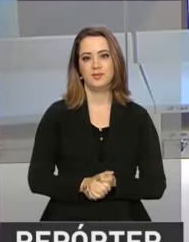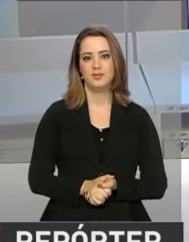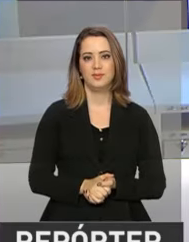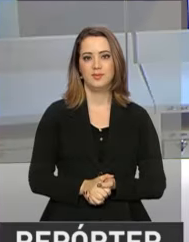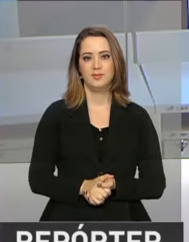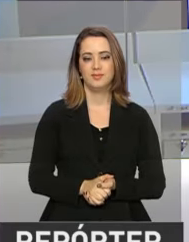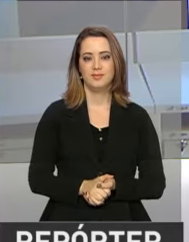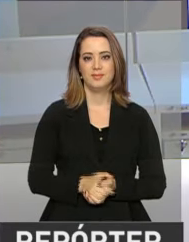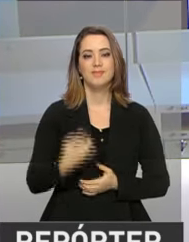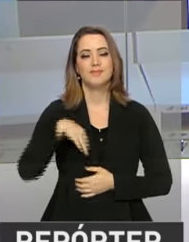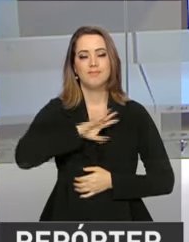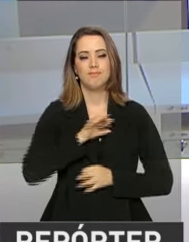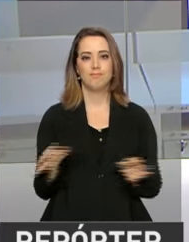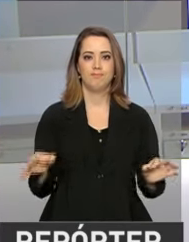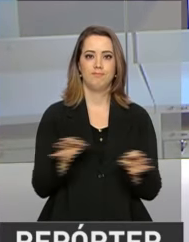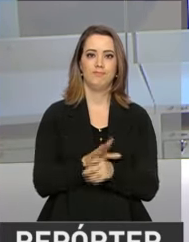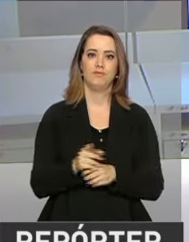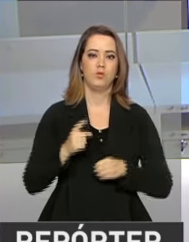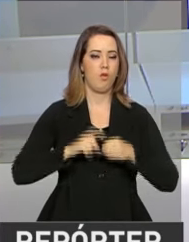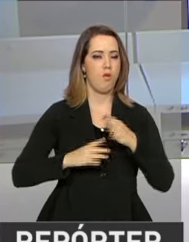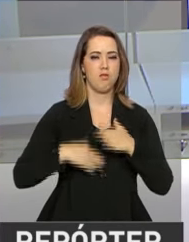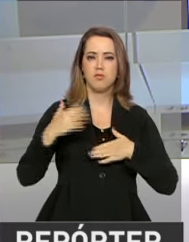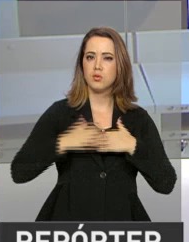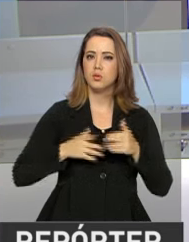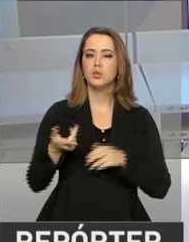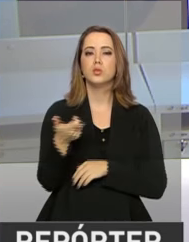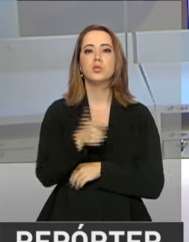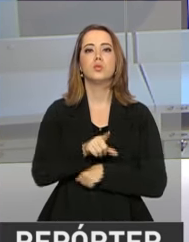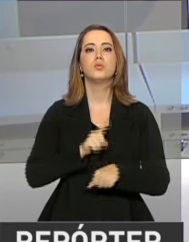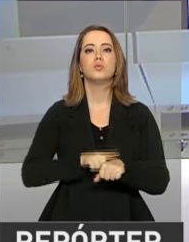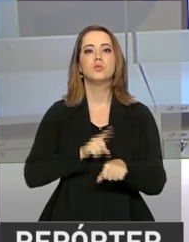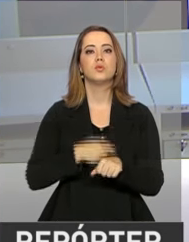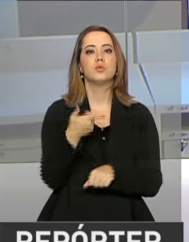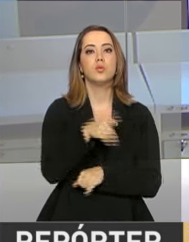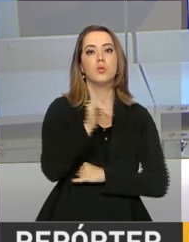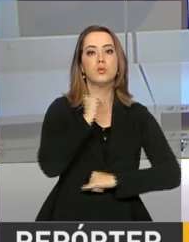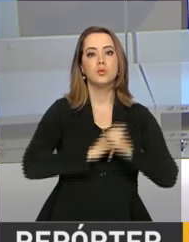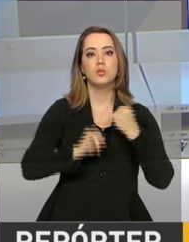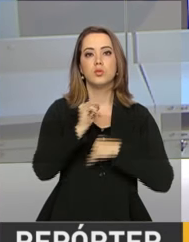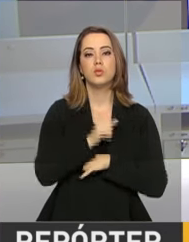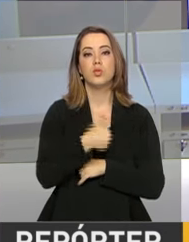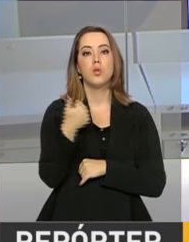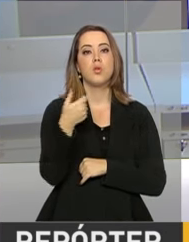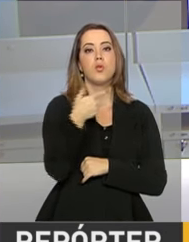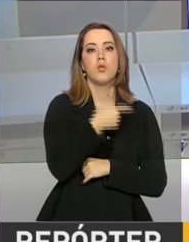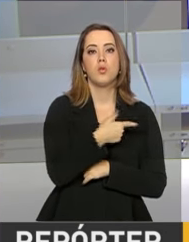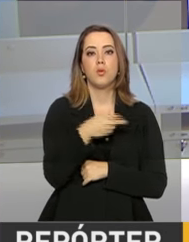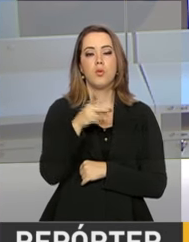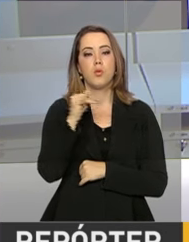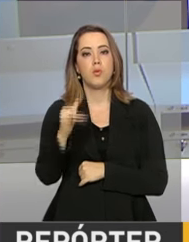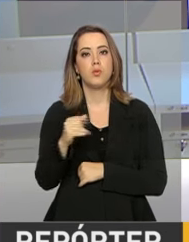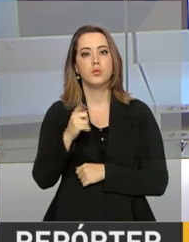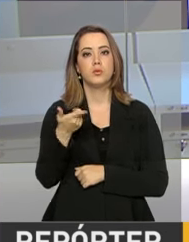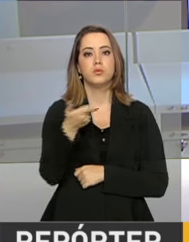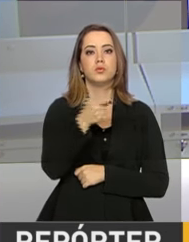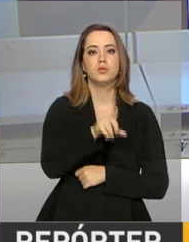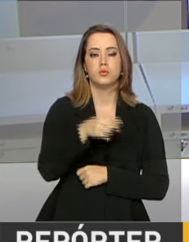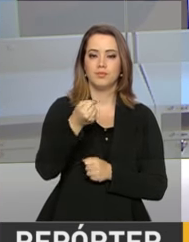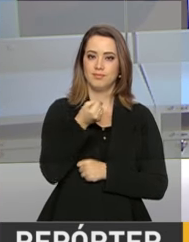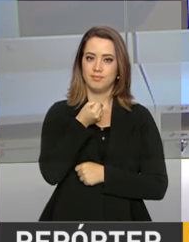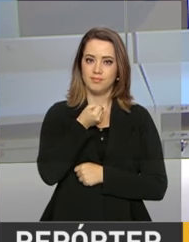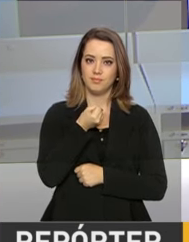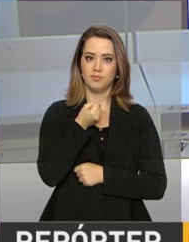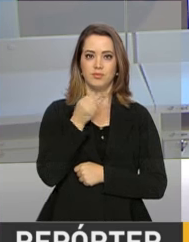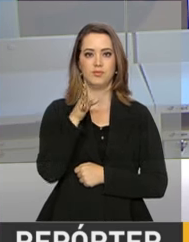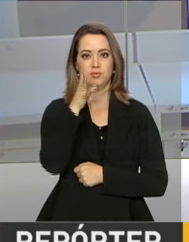lindo. Nós ficamos por aqui. Podemos voltar a qualquer momento com outras informações ou ao meio-dia na nossa próxima edição do Repórter